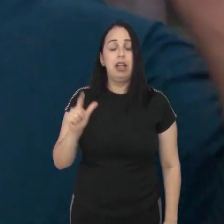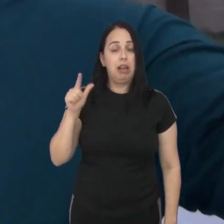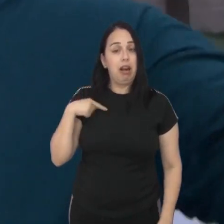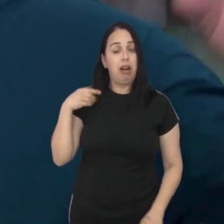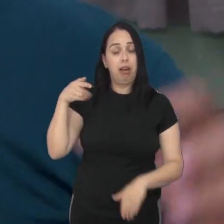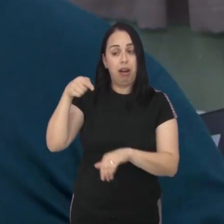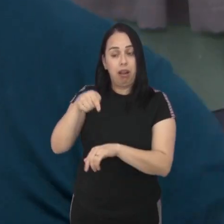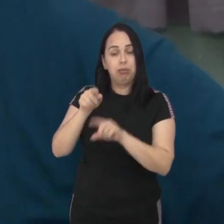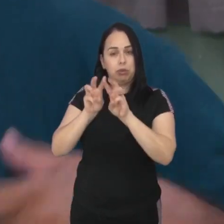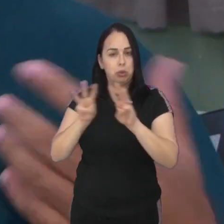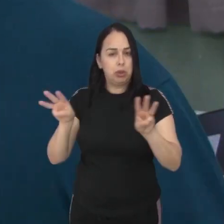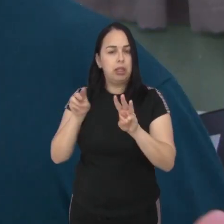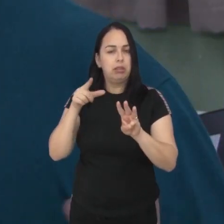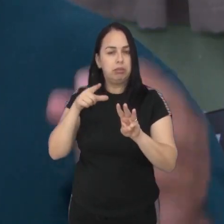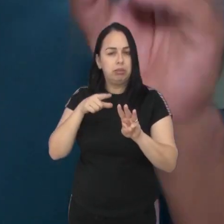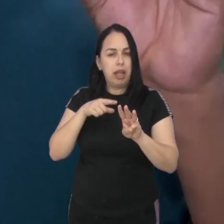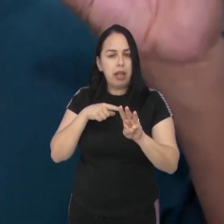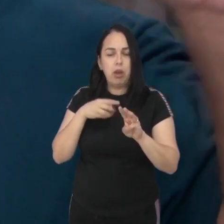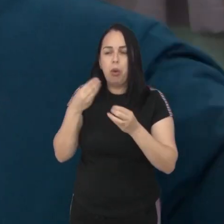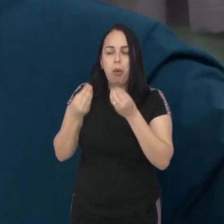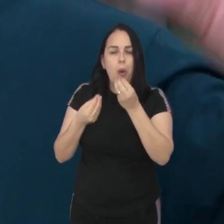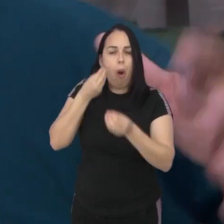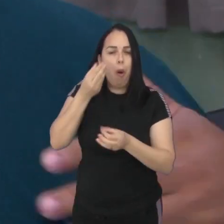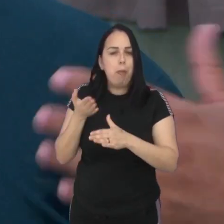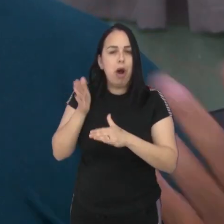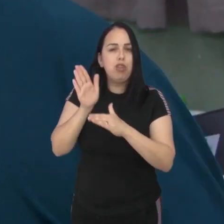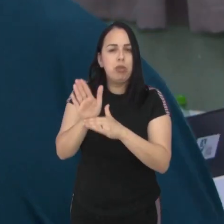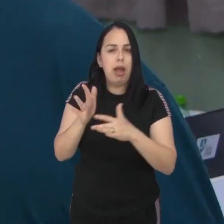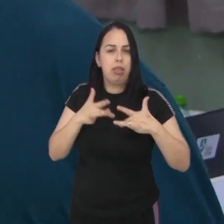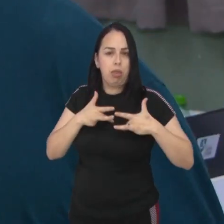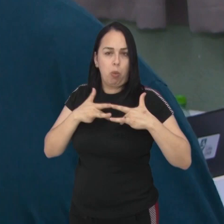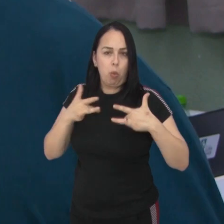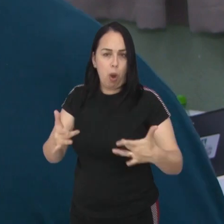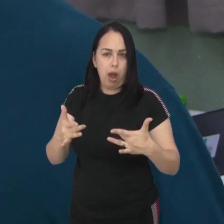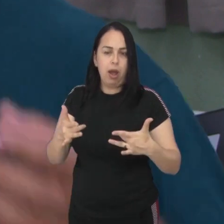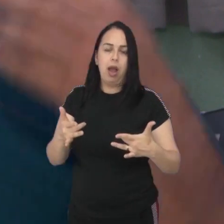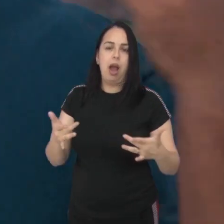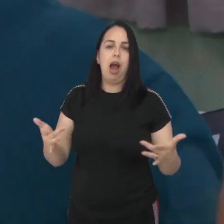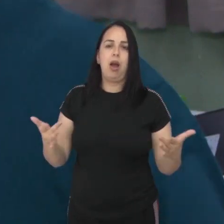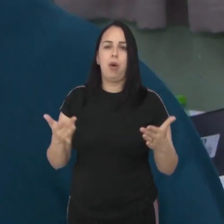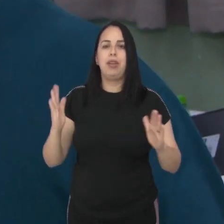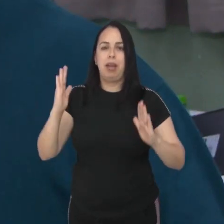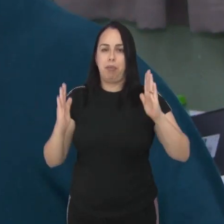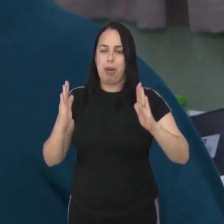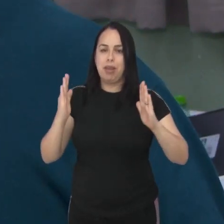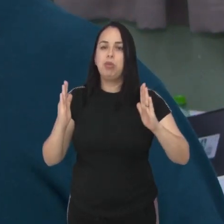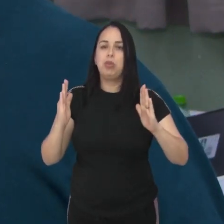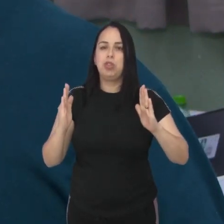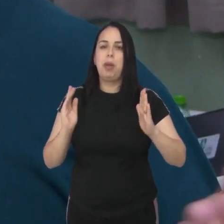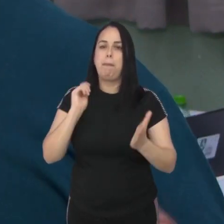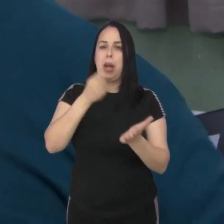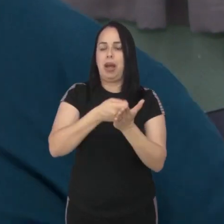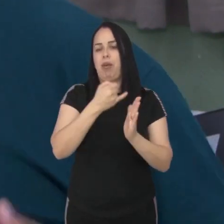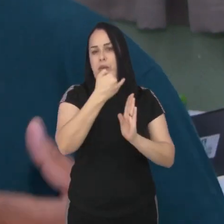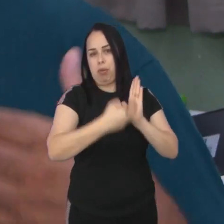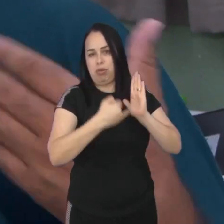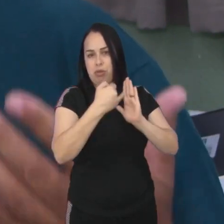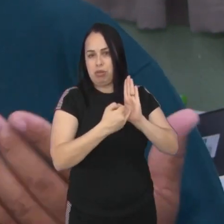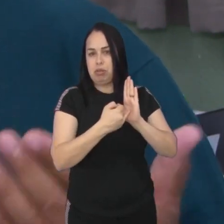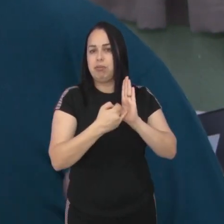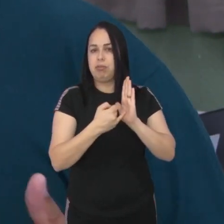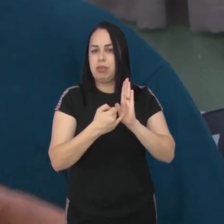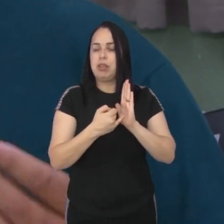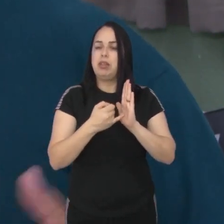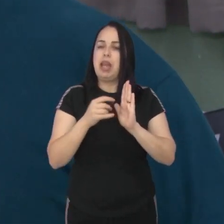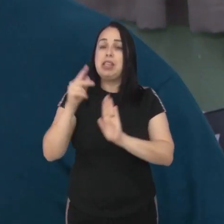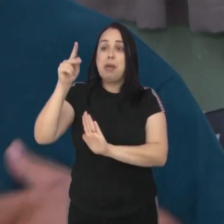www.institutoalfalume.org.br. Lá você vai ter um espaço para buscar como fazer a sua doação, até porque agora tem um período de imposto de renda. E aí